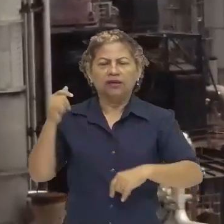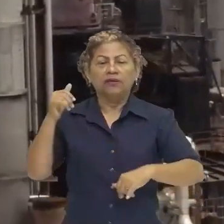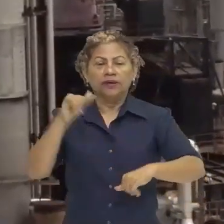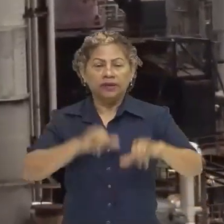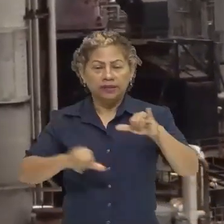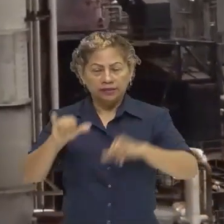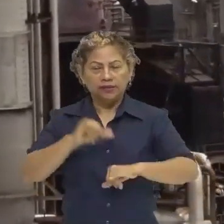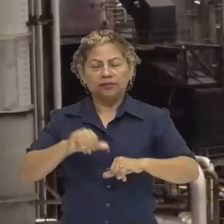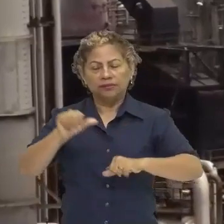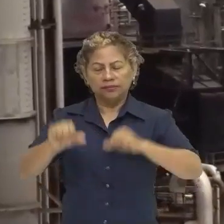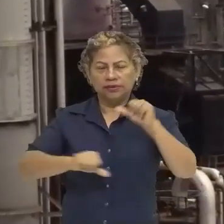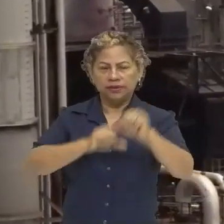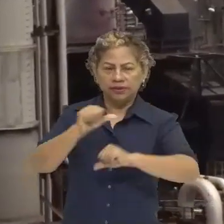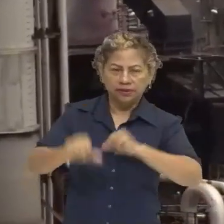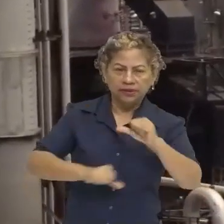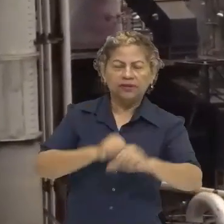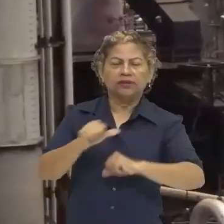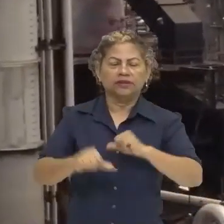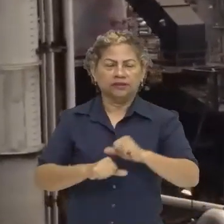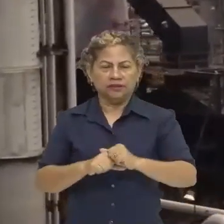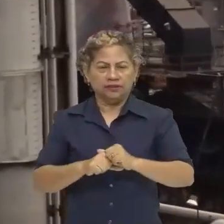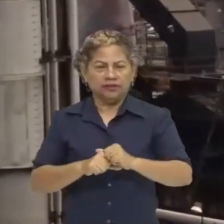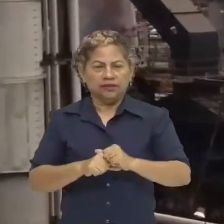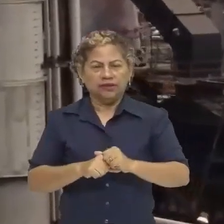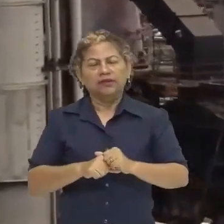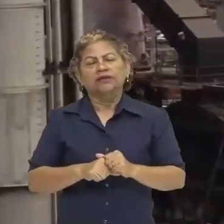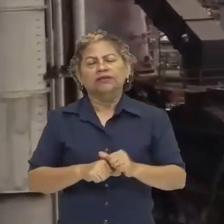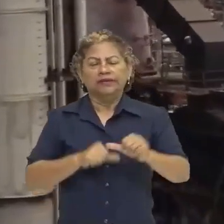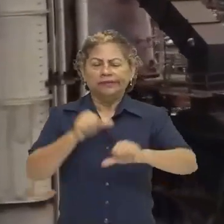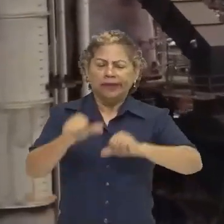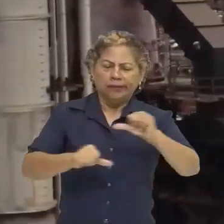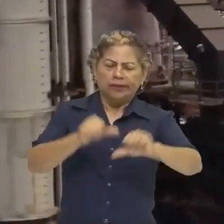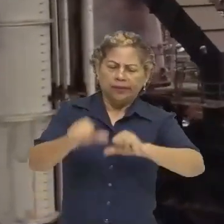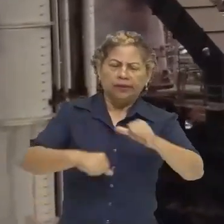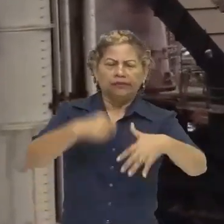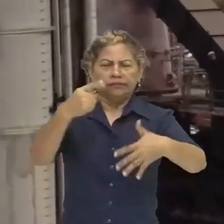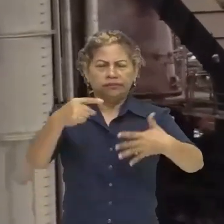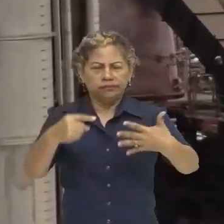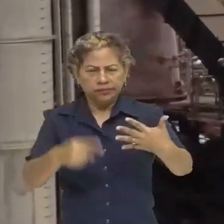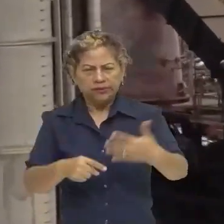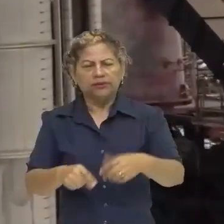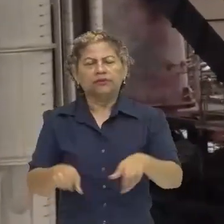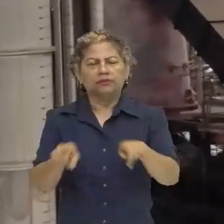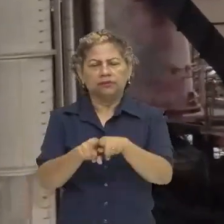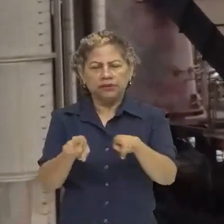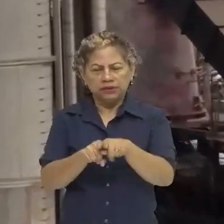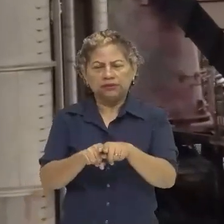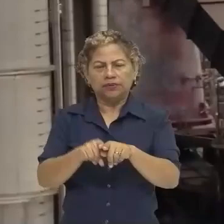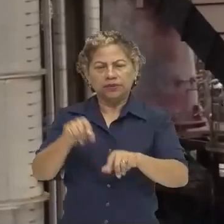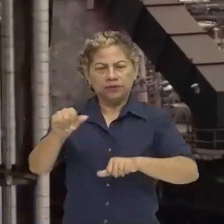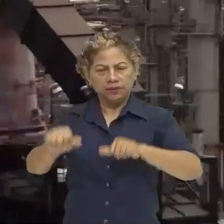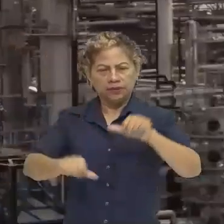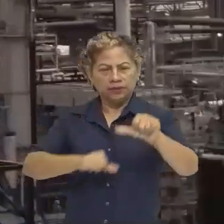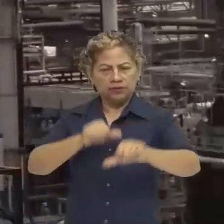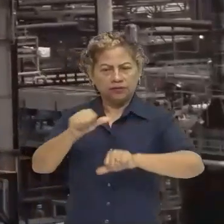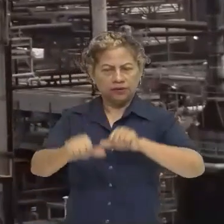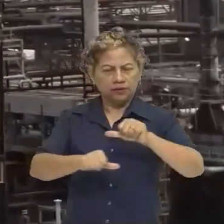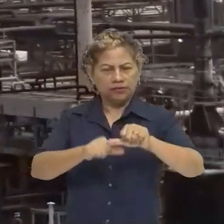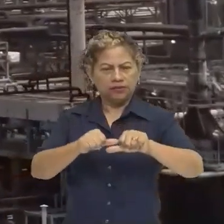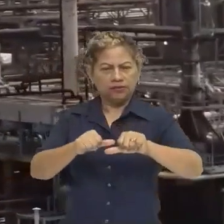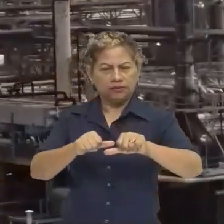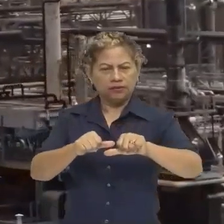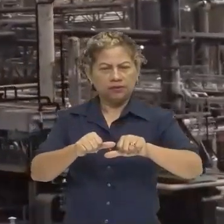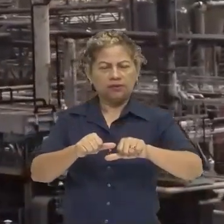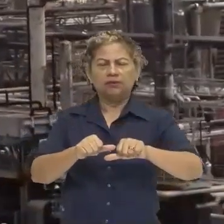térmica, que se transforma em cinética e, por sua vez, transforma-se